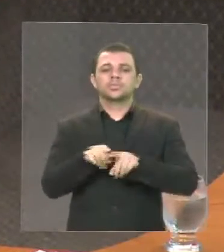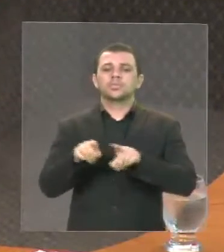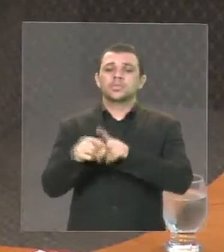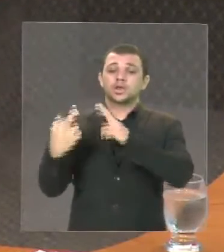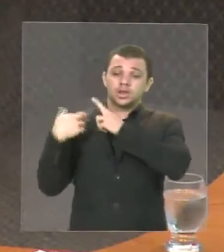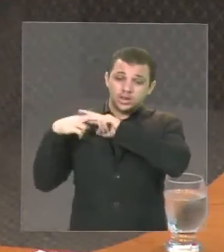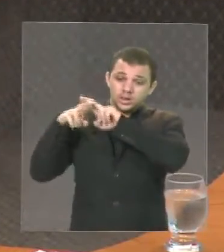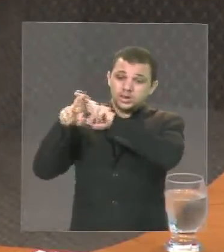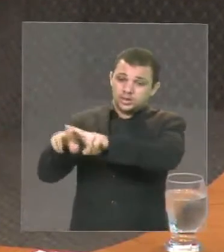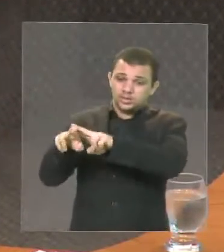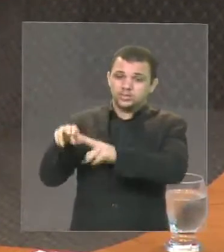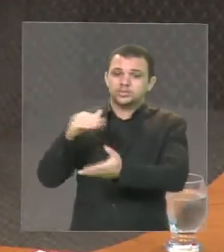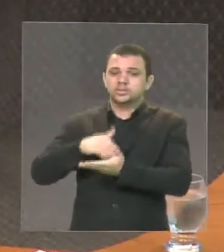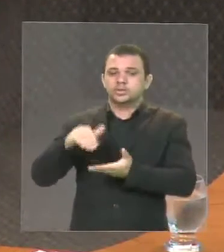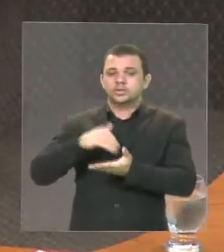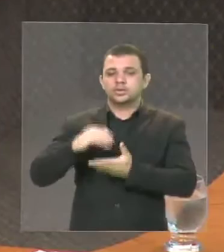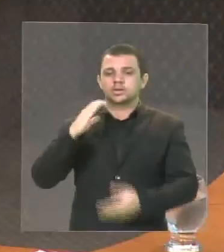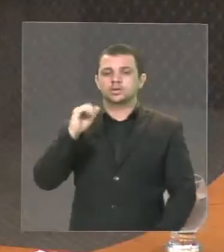secretário Carlos Lula